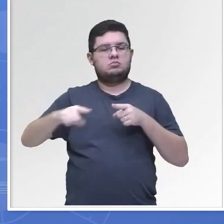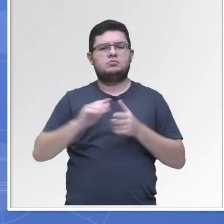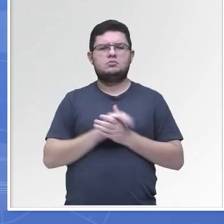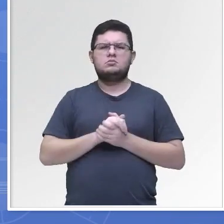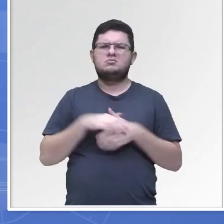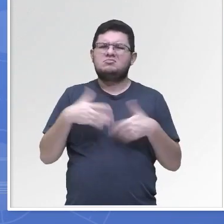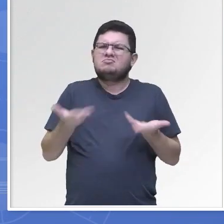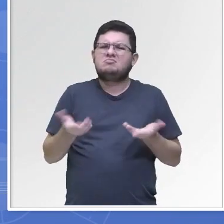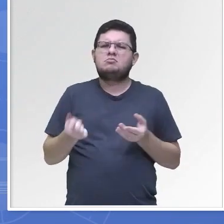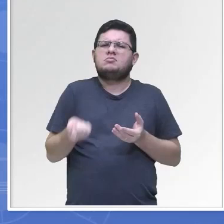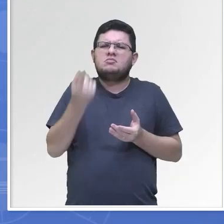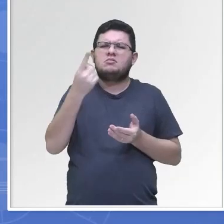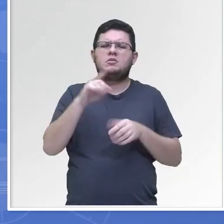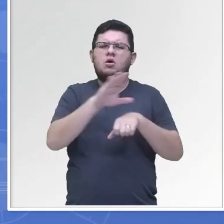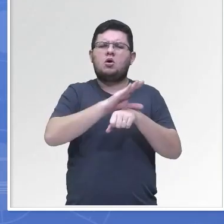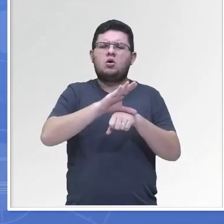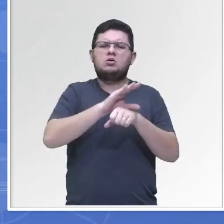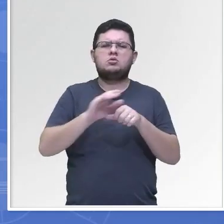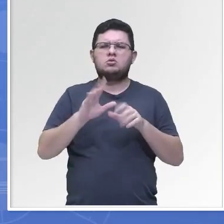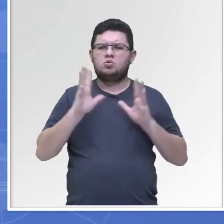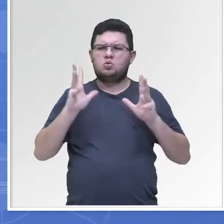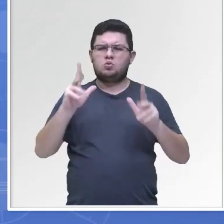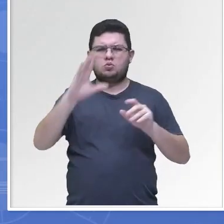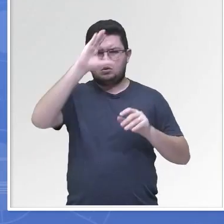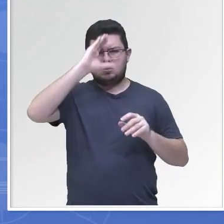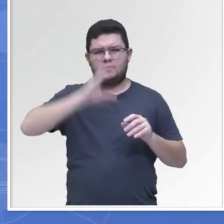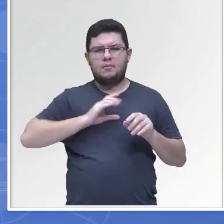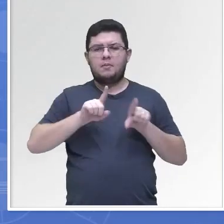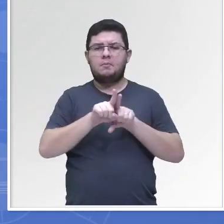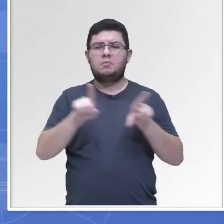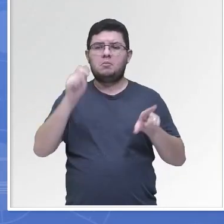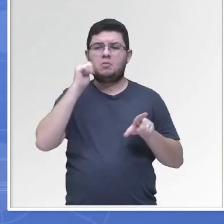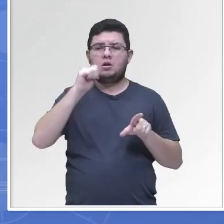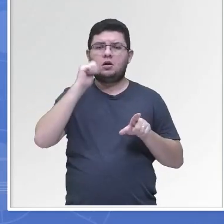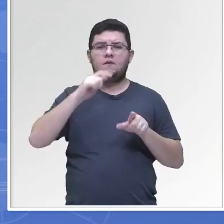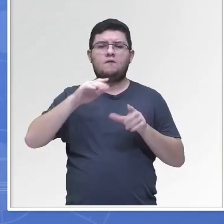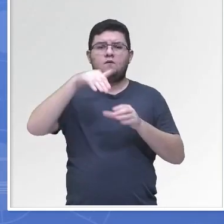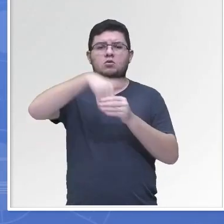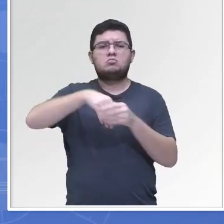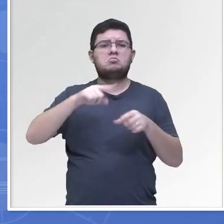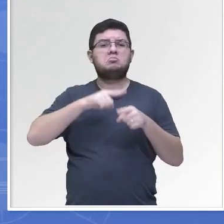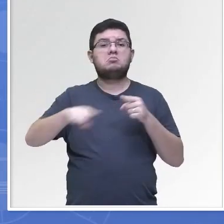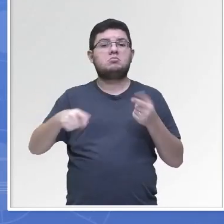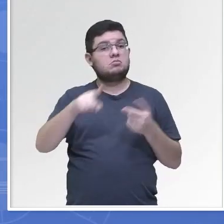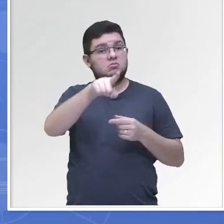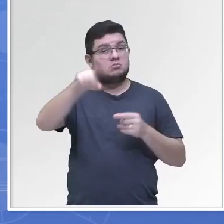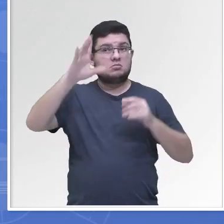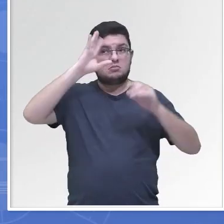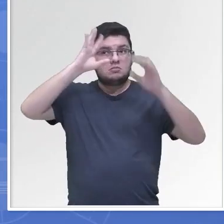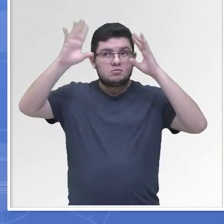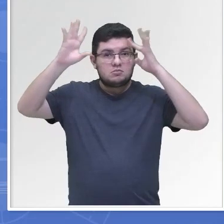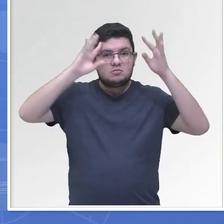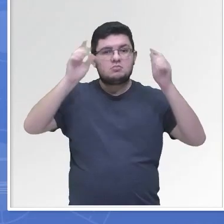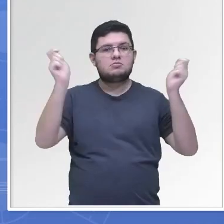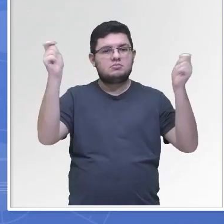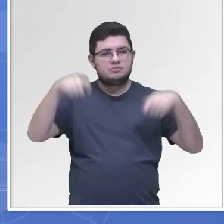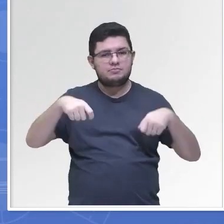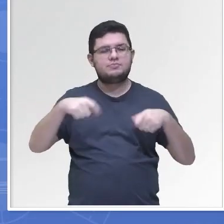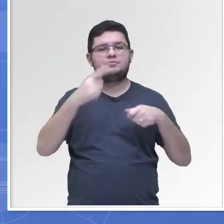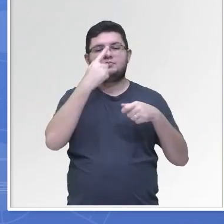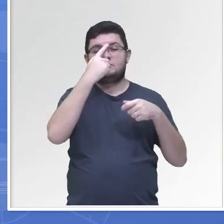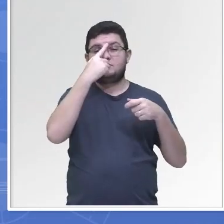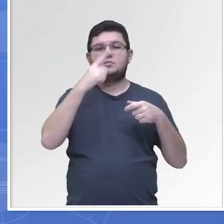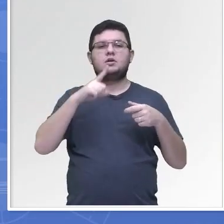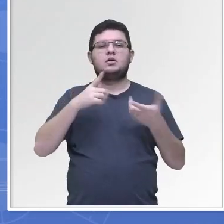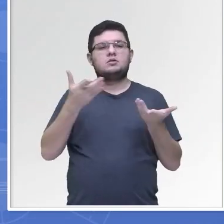as mulheres não podem votar. Fica aí a reflexão para vocês. Então, a gente já percebe aí a delimitação desse